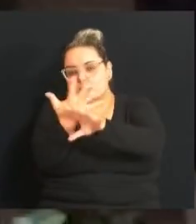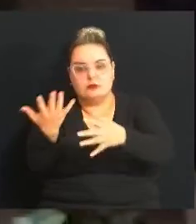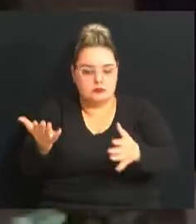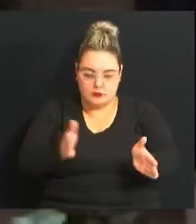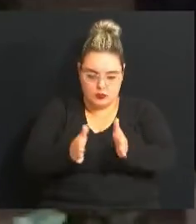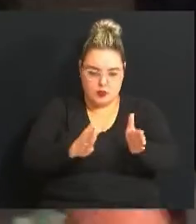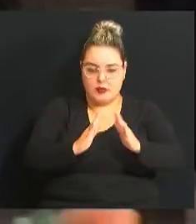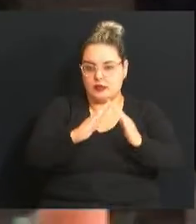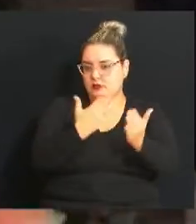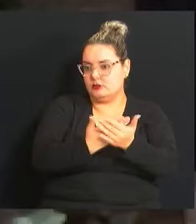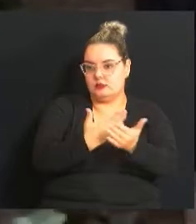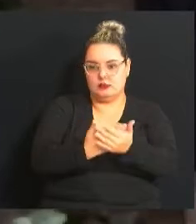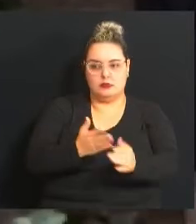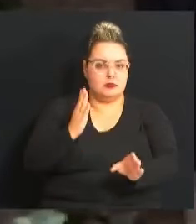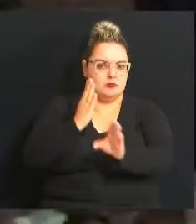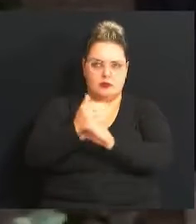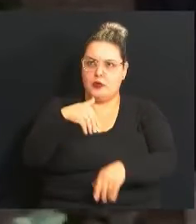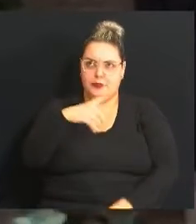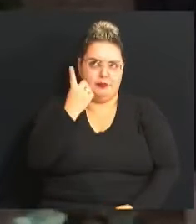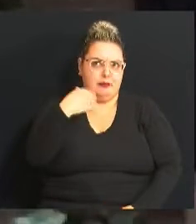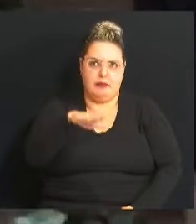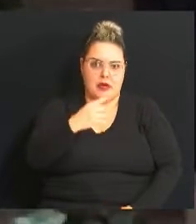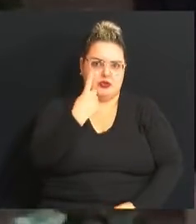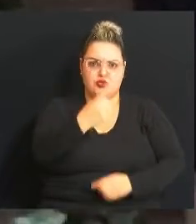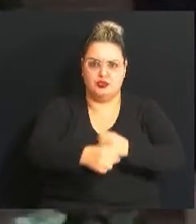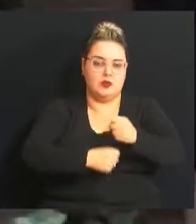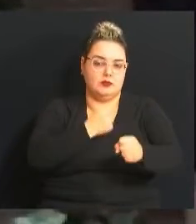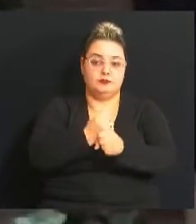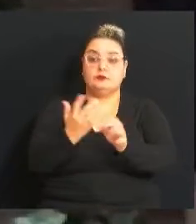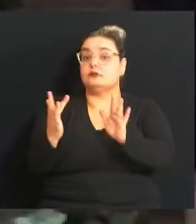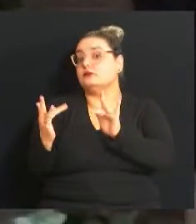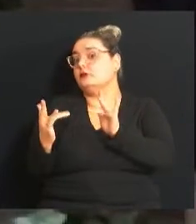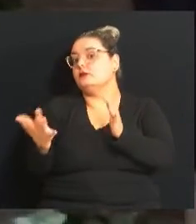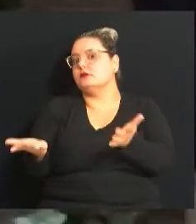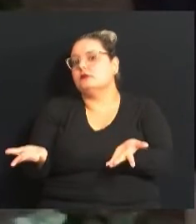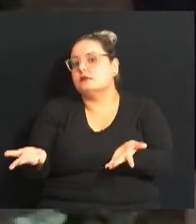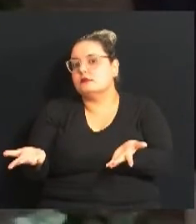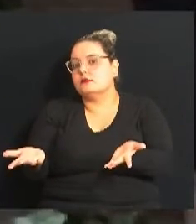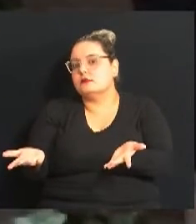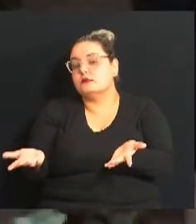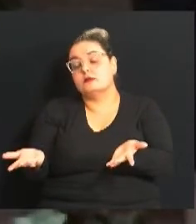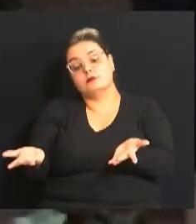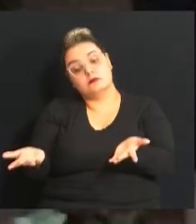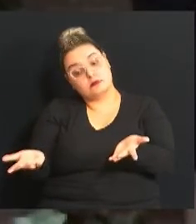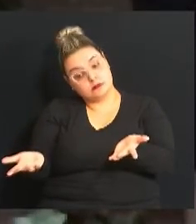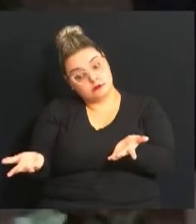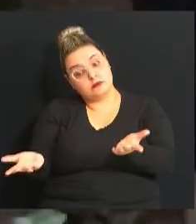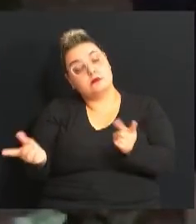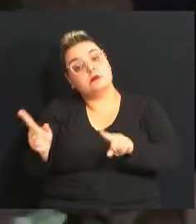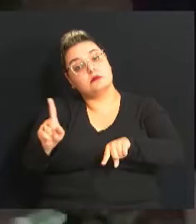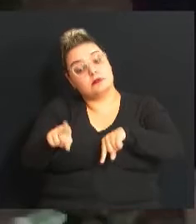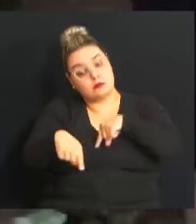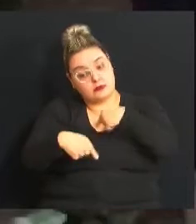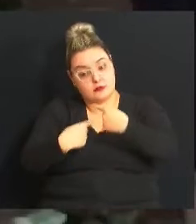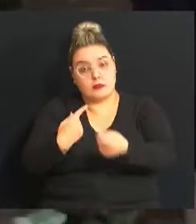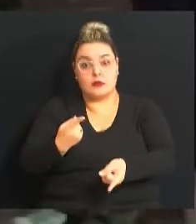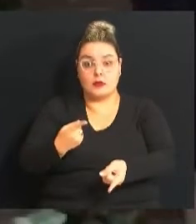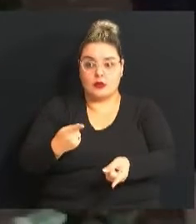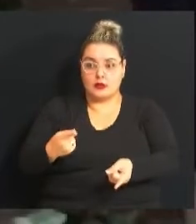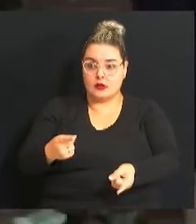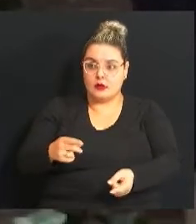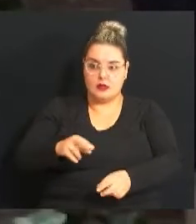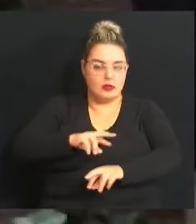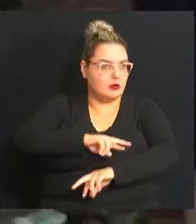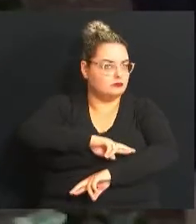não encontrava há mais de um ano, e eles então estavam namorando. Realmente é uma revolução cognitiva,